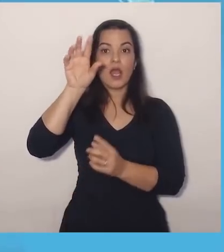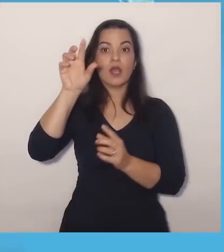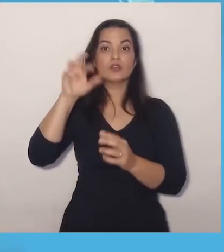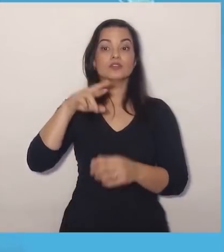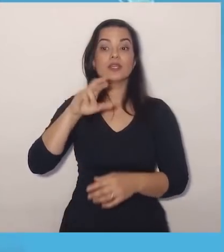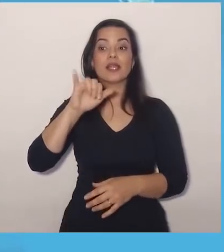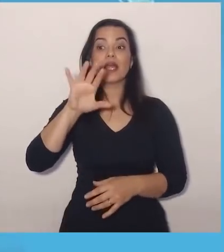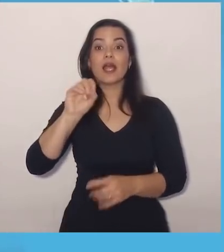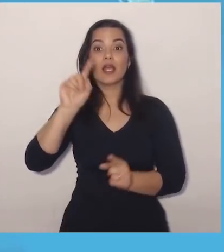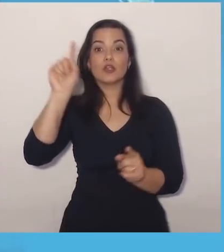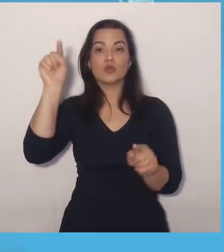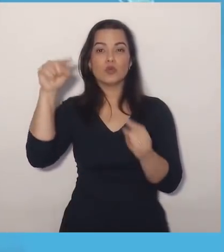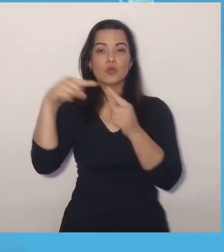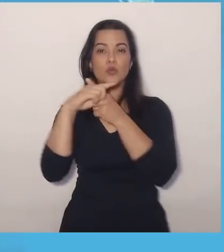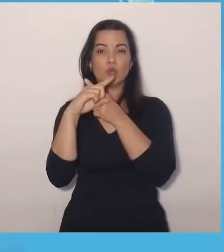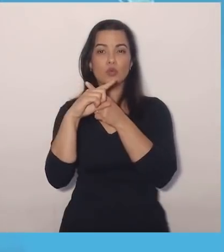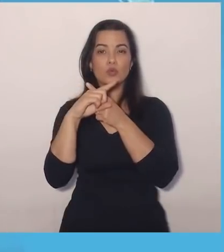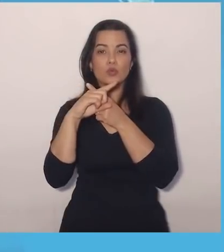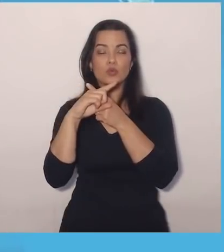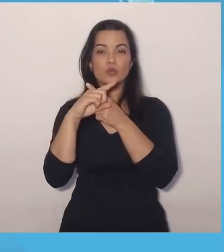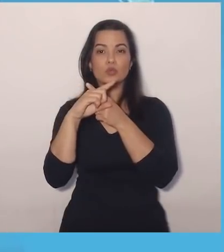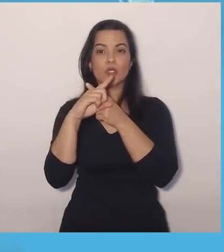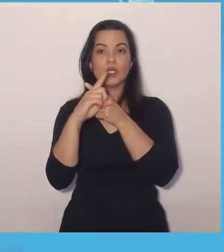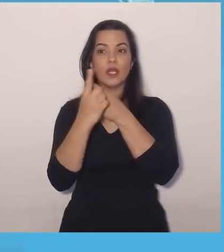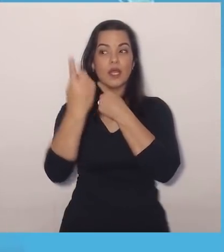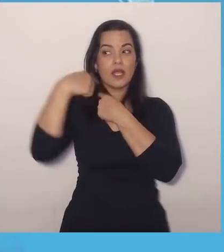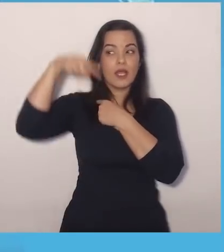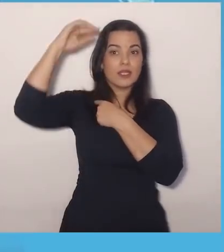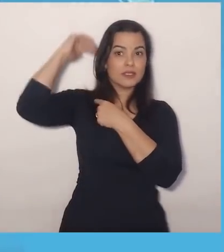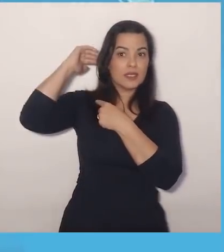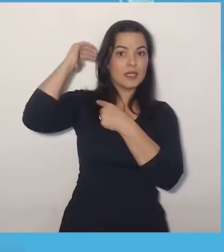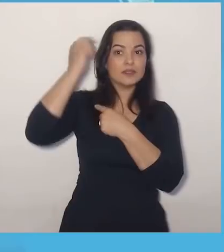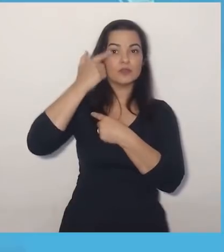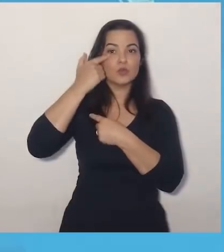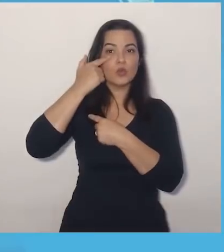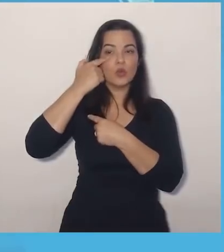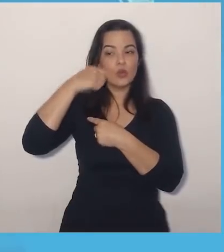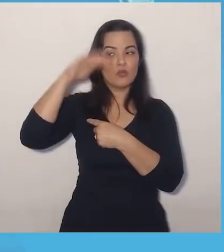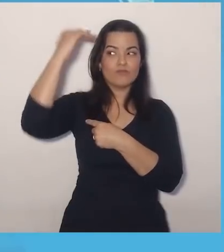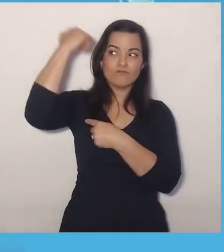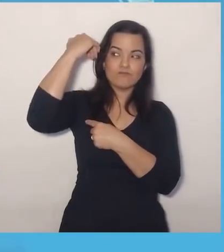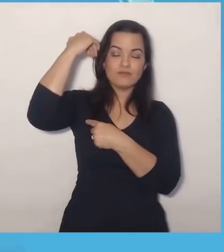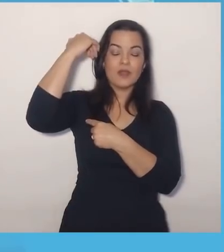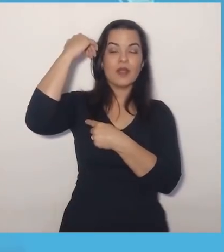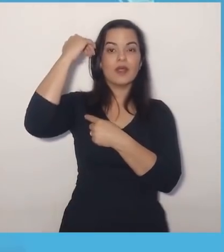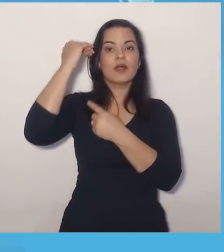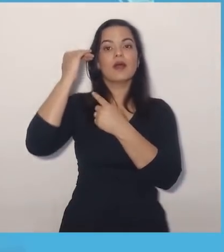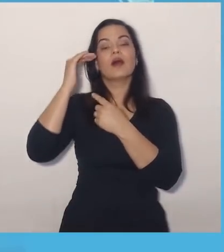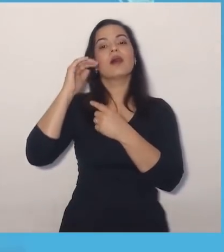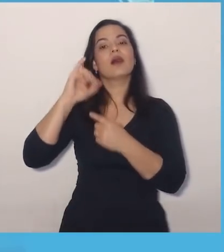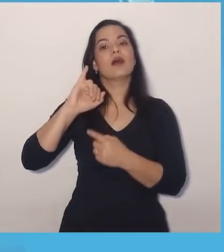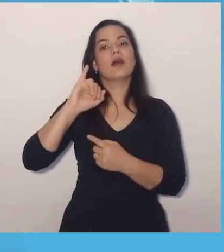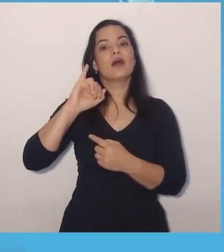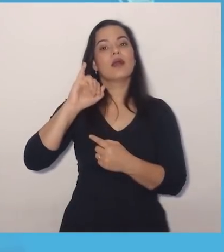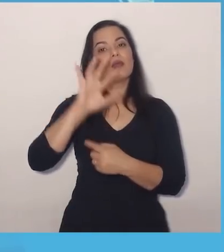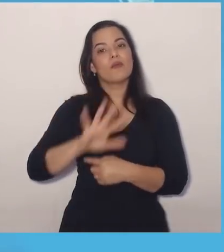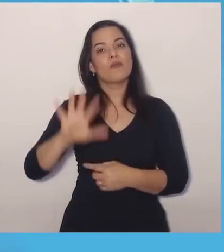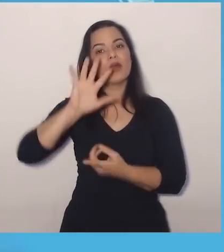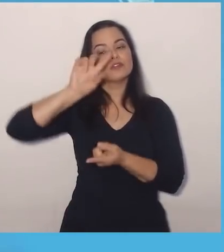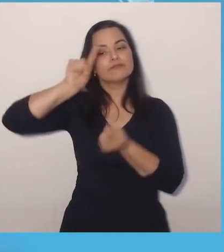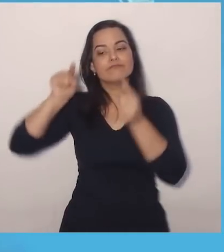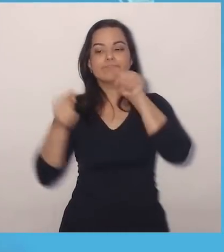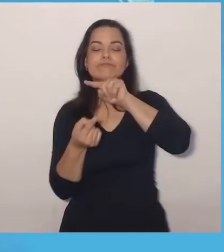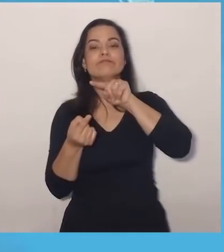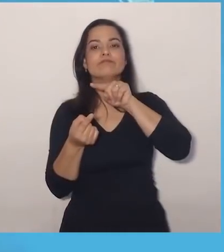cruzam, eles formam no fundo do nosso olho a imagem de cabeça para baixo. E quem vai consertar